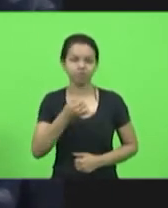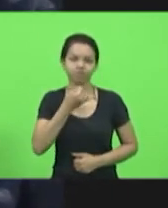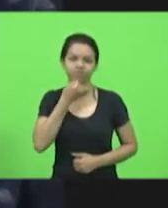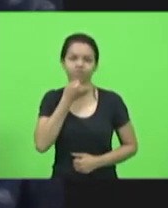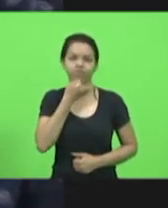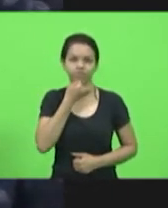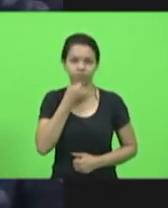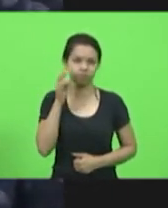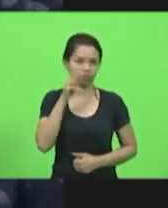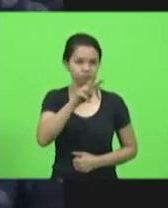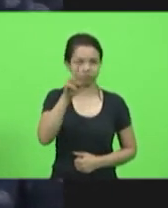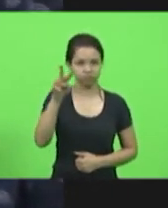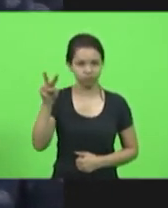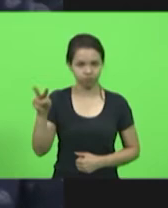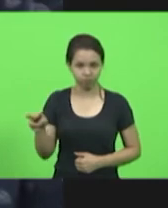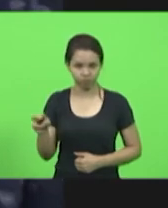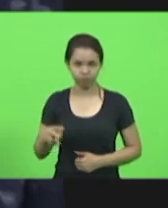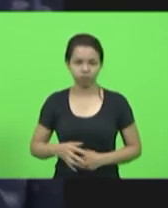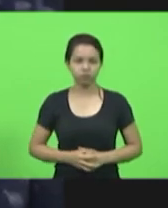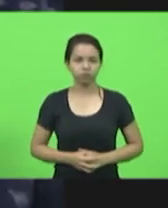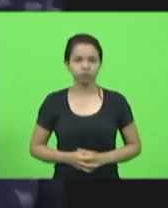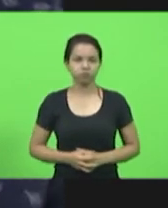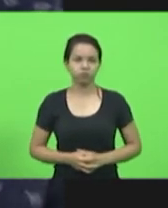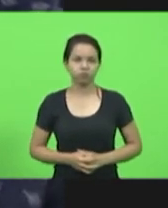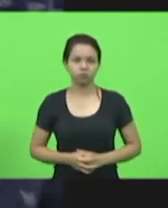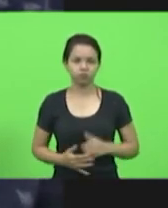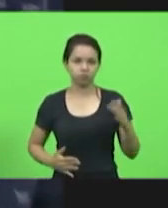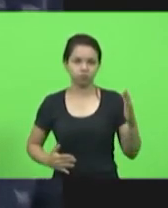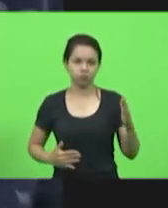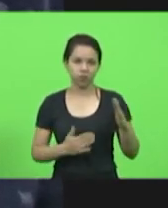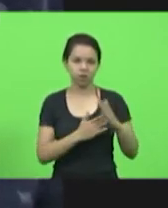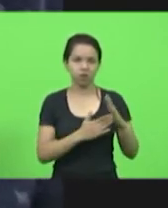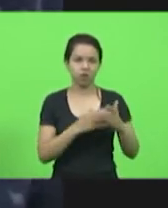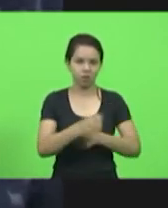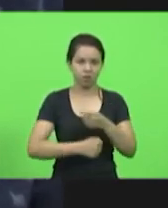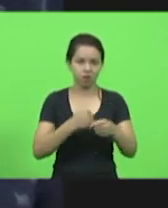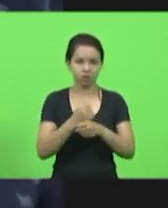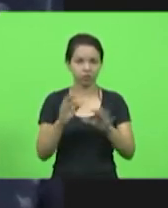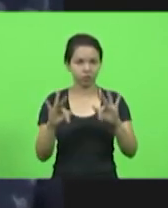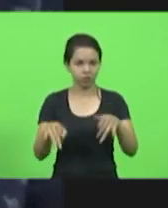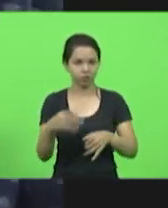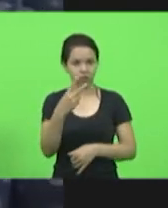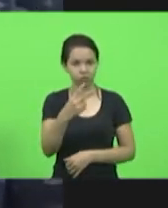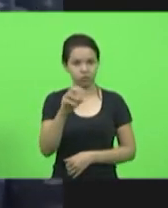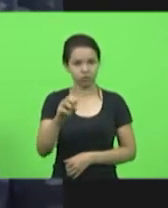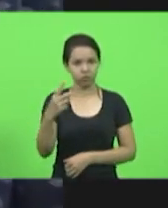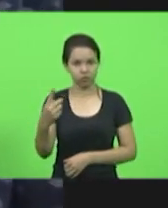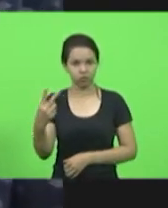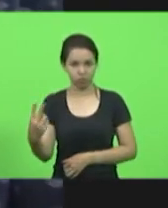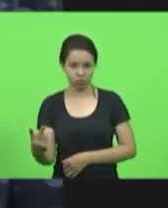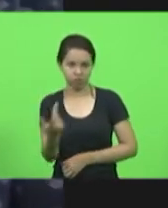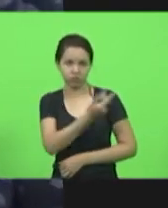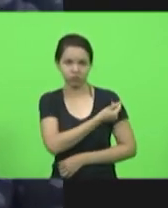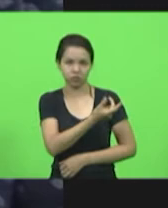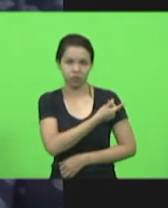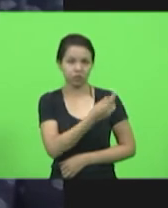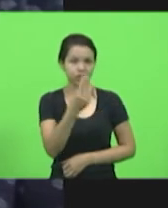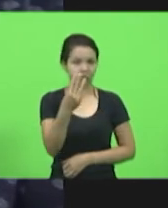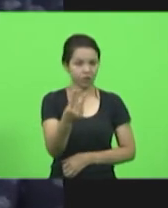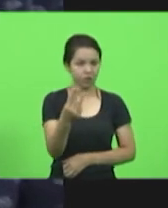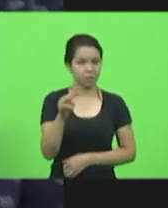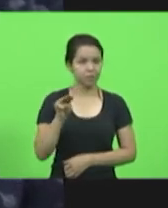desanimadoras, não é? Nós temos aí uma perspectiva de até no final de 2021 vacinarmos cerca de 3 milhões de